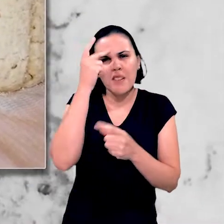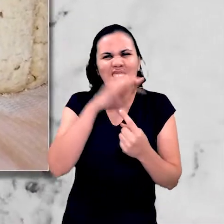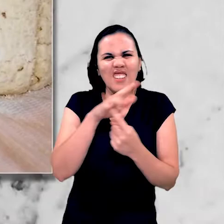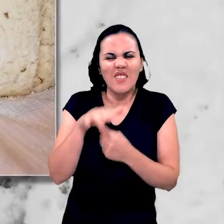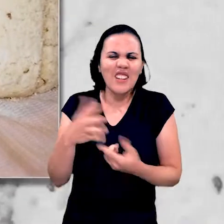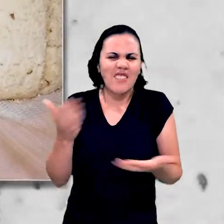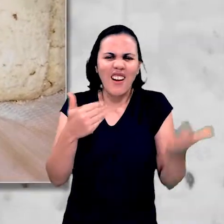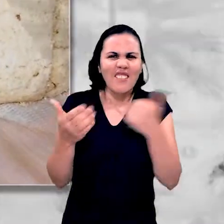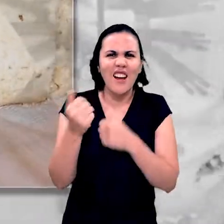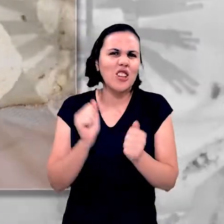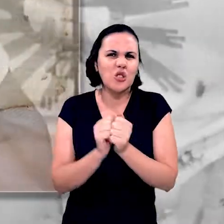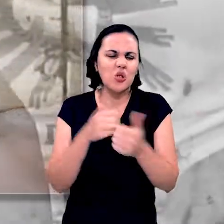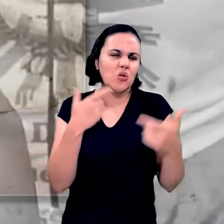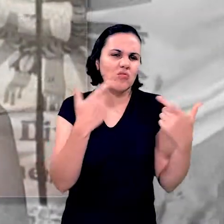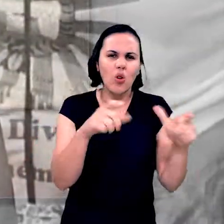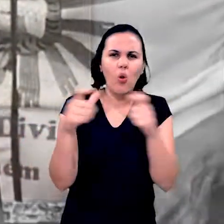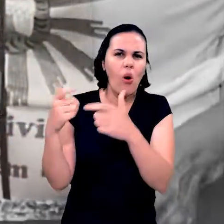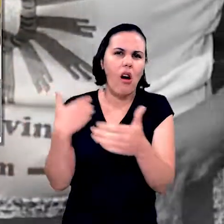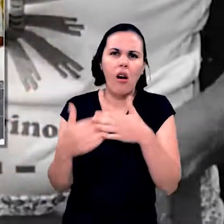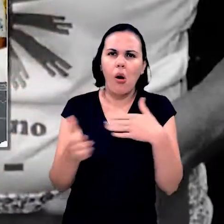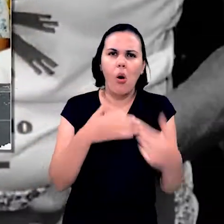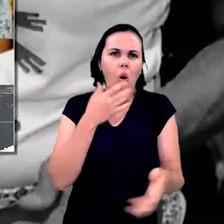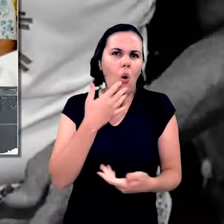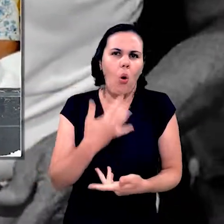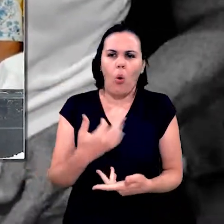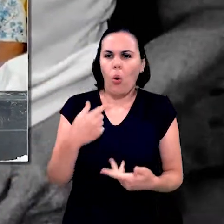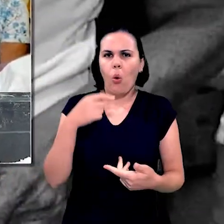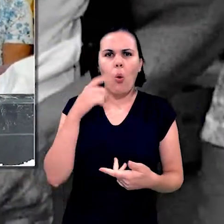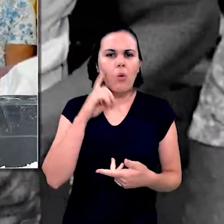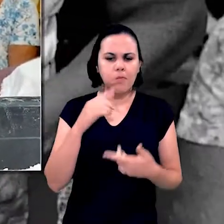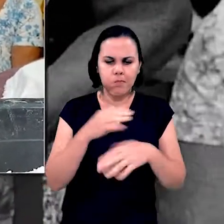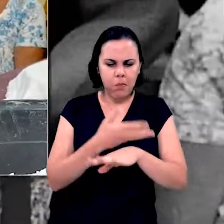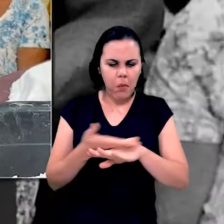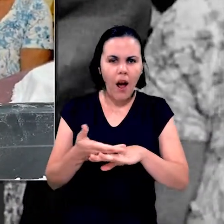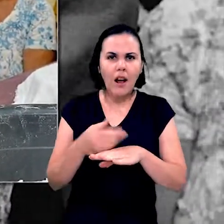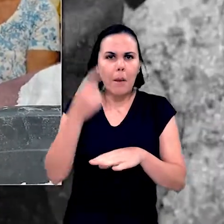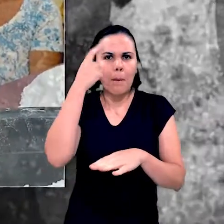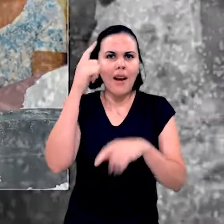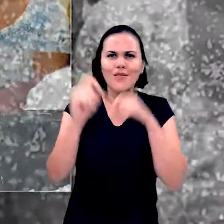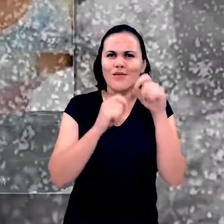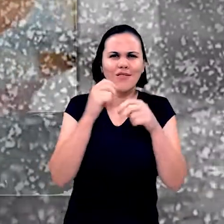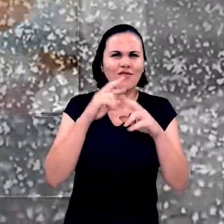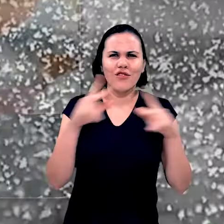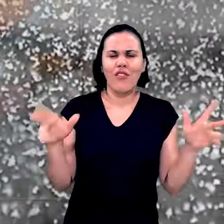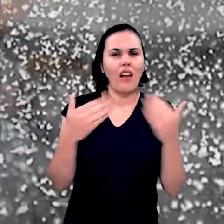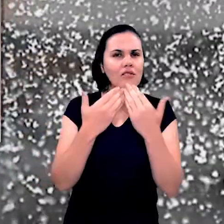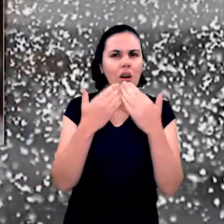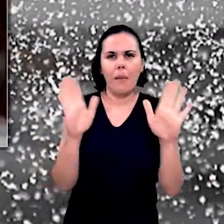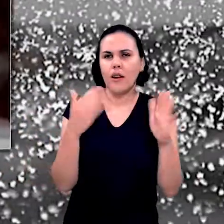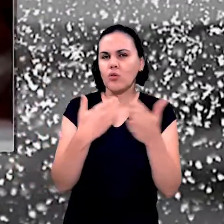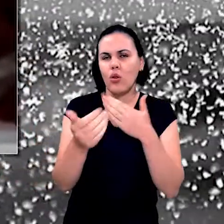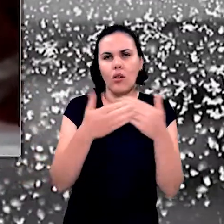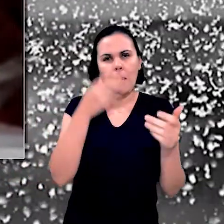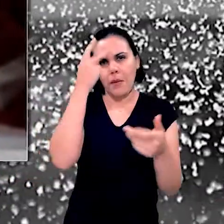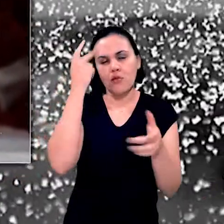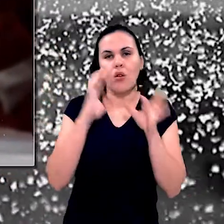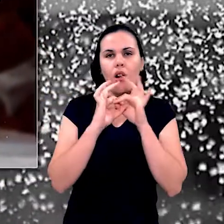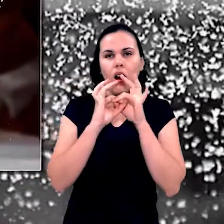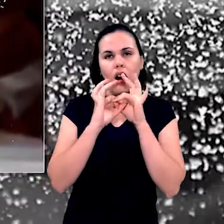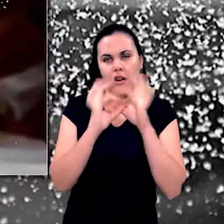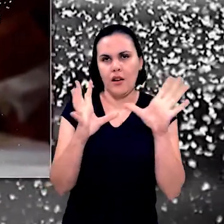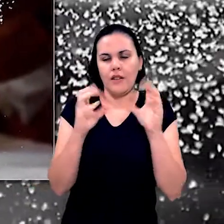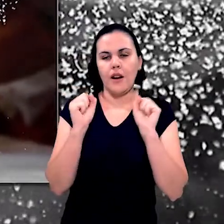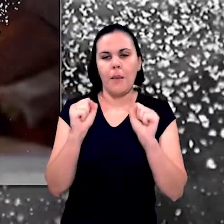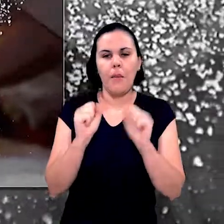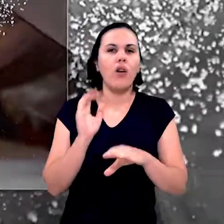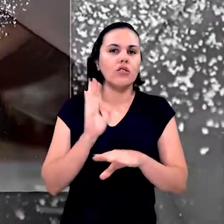quem estiver na praça participa, né? Não interessa de onde vem, que cor tem, o que que pensa, é um momento aberto, né? E